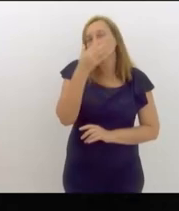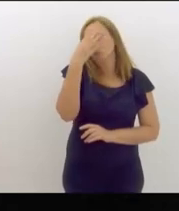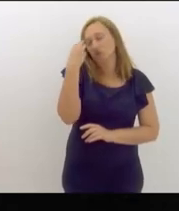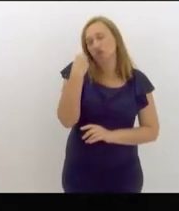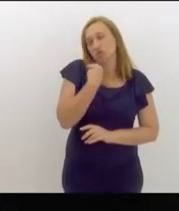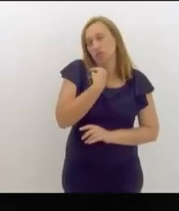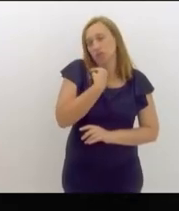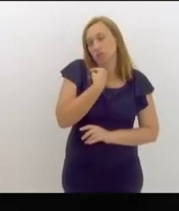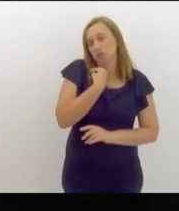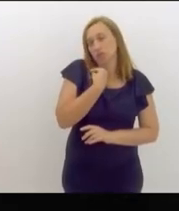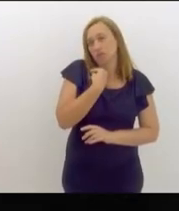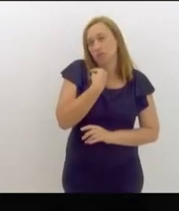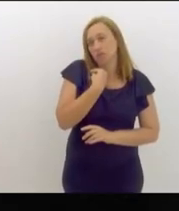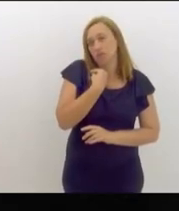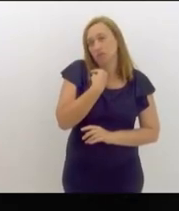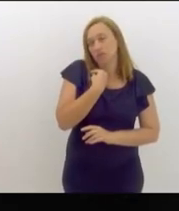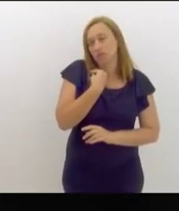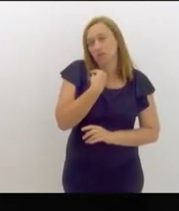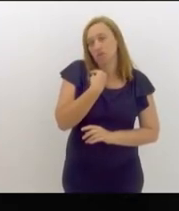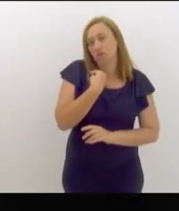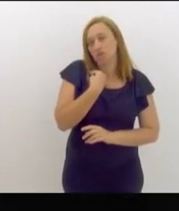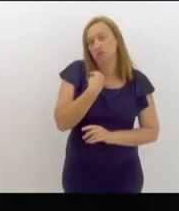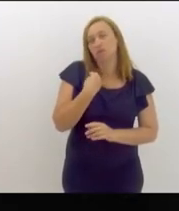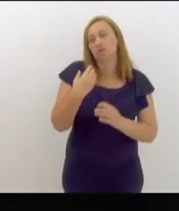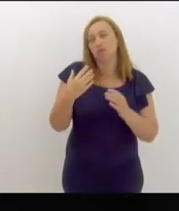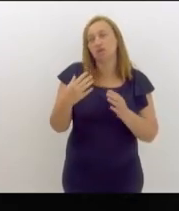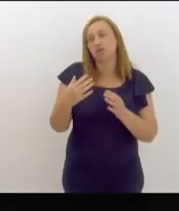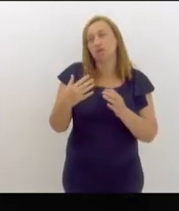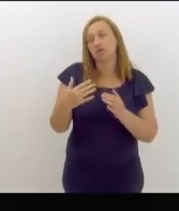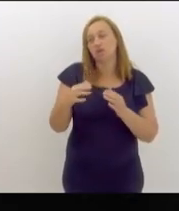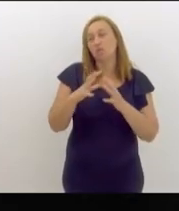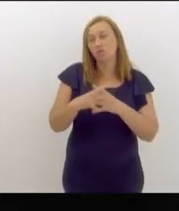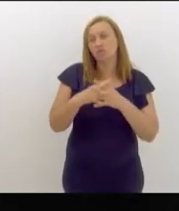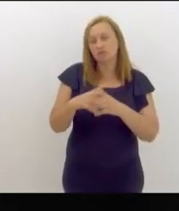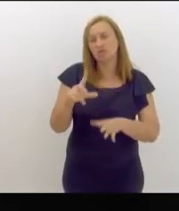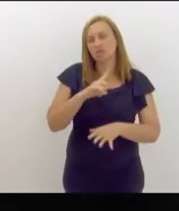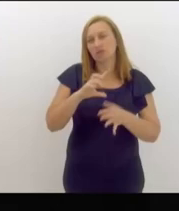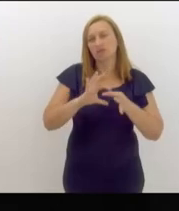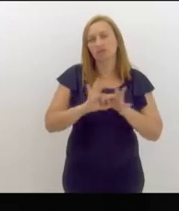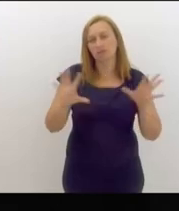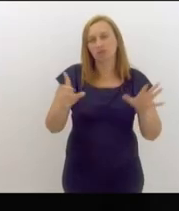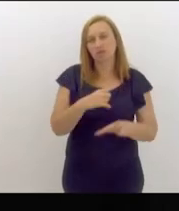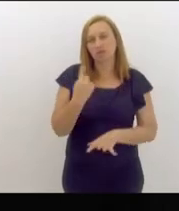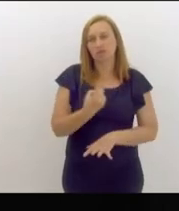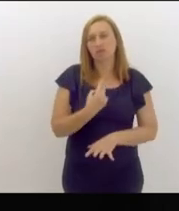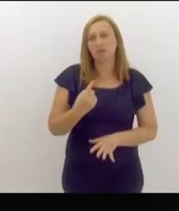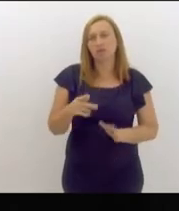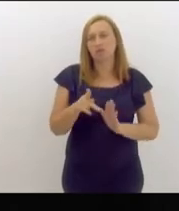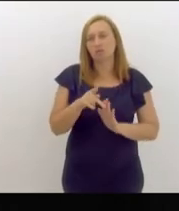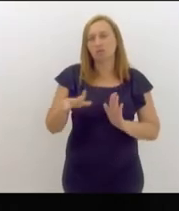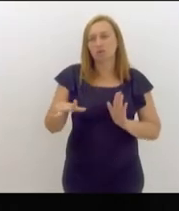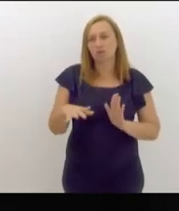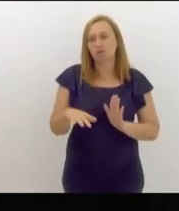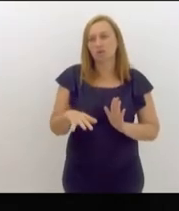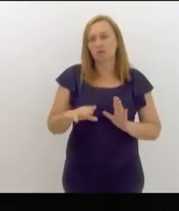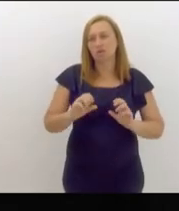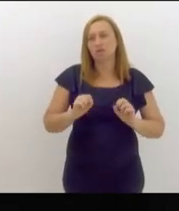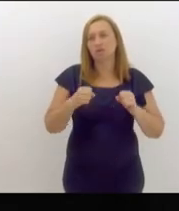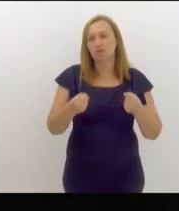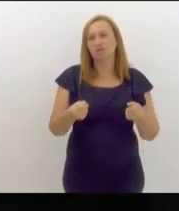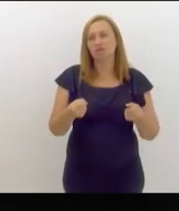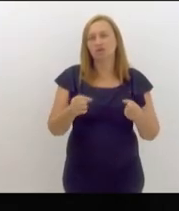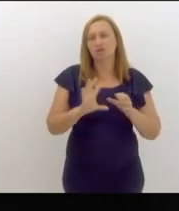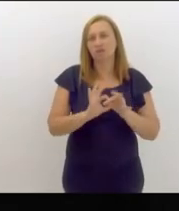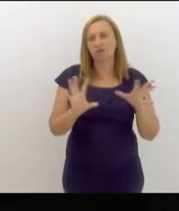dos ataques que nós tivemos a nossa democracia então o projeto de lei protocolado é em defesa da nossa Democracia